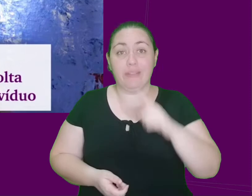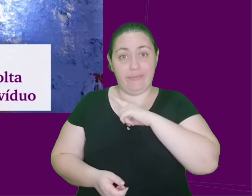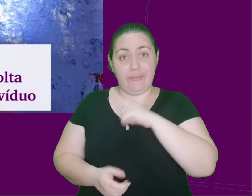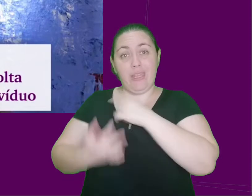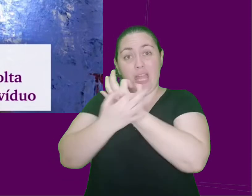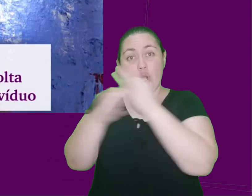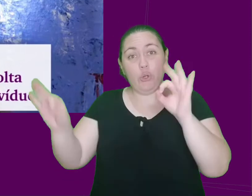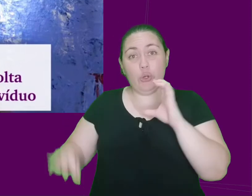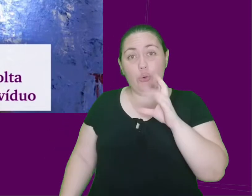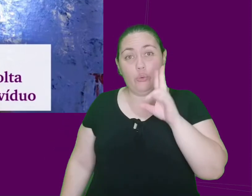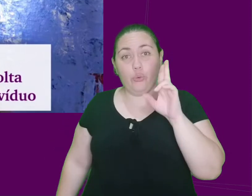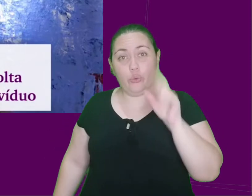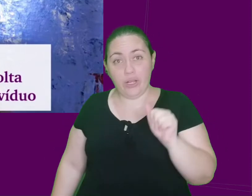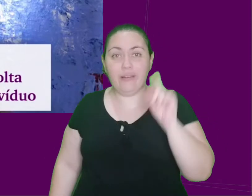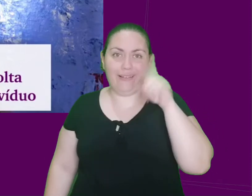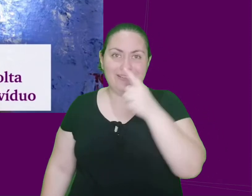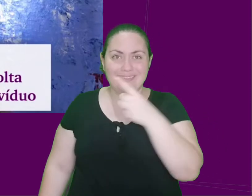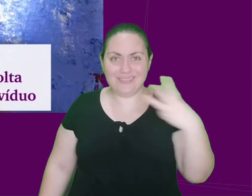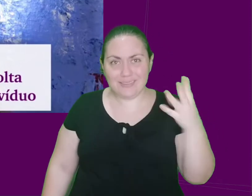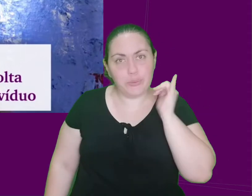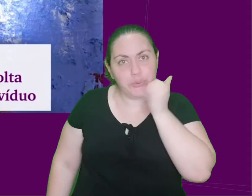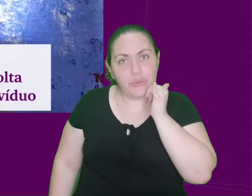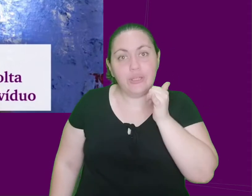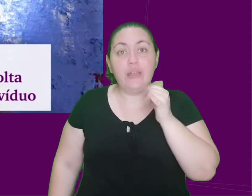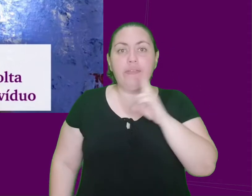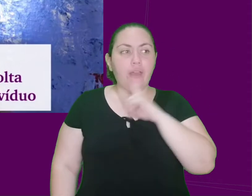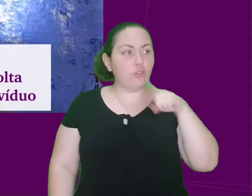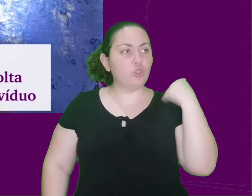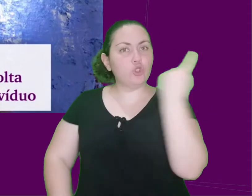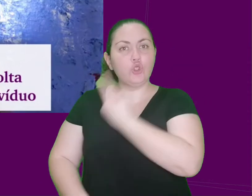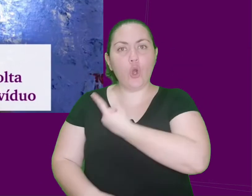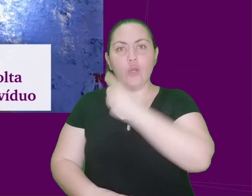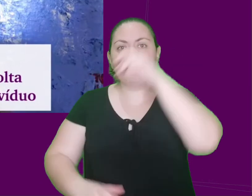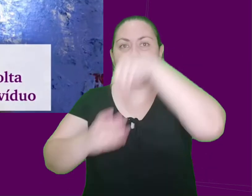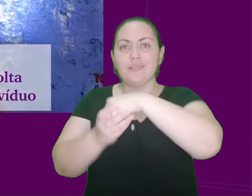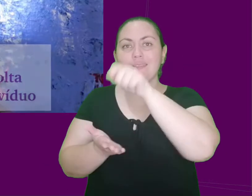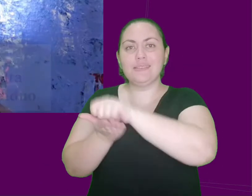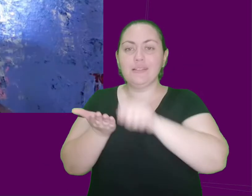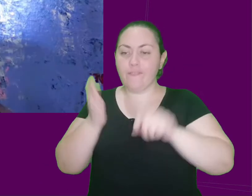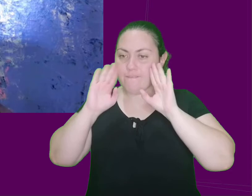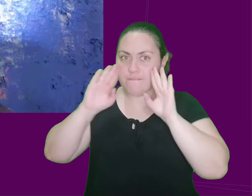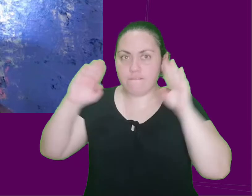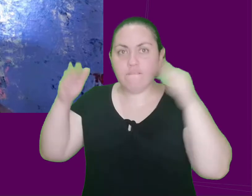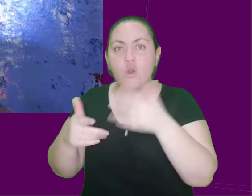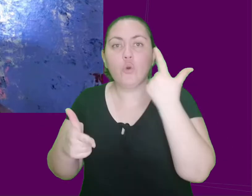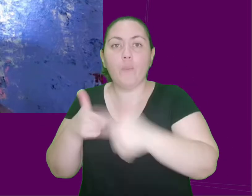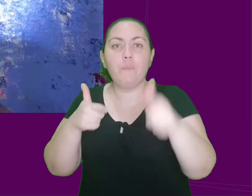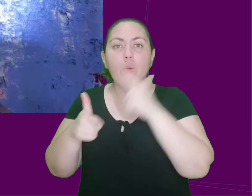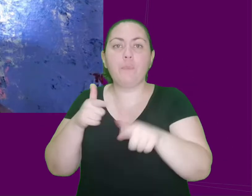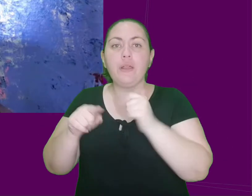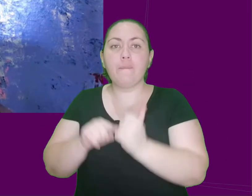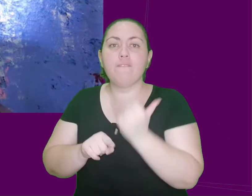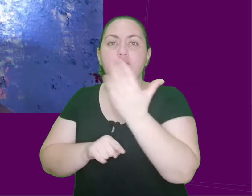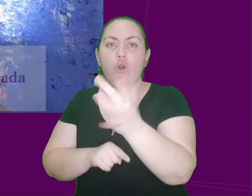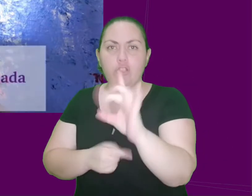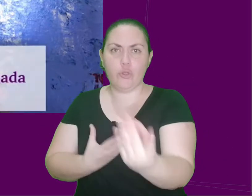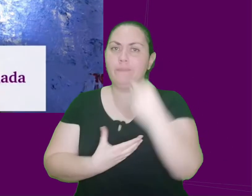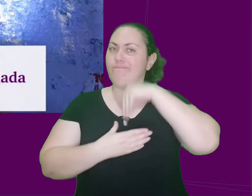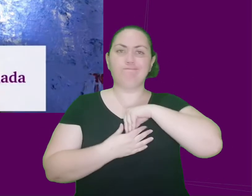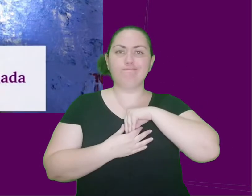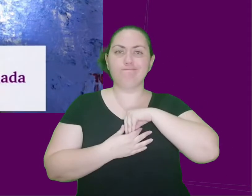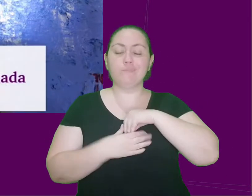o 13º, o nós entra em cena e a escrita se volta para problemas além dela e do indivíduo.